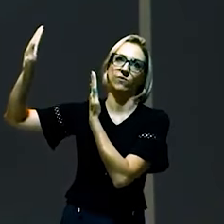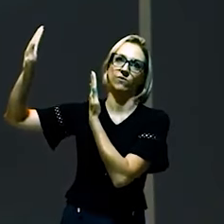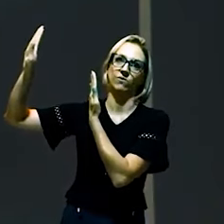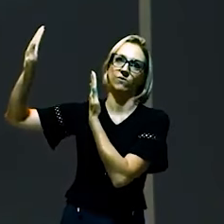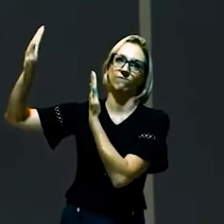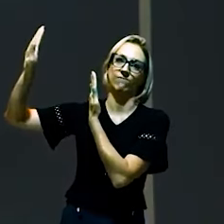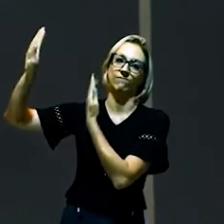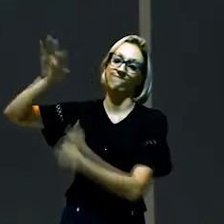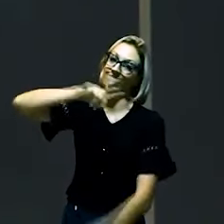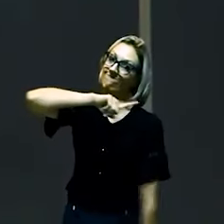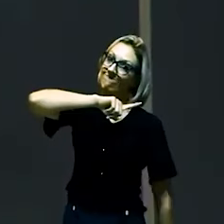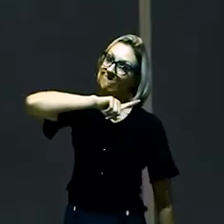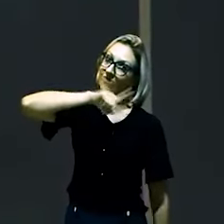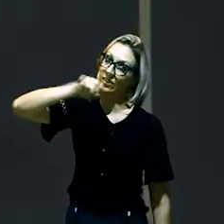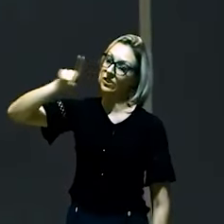te afastam de Deus.